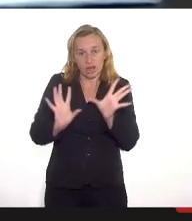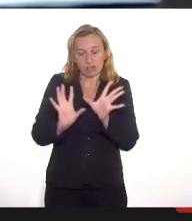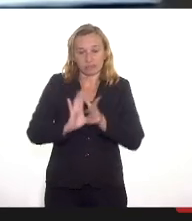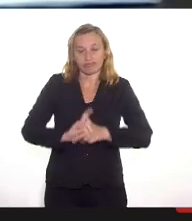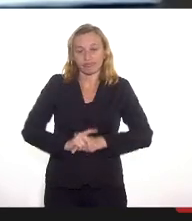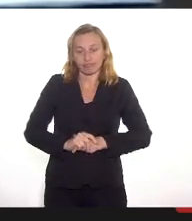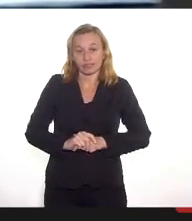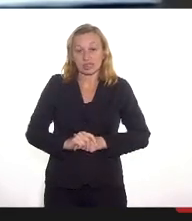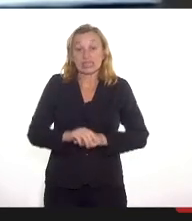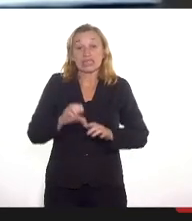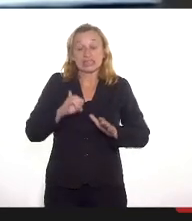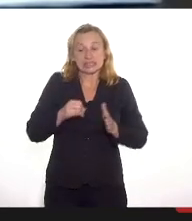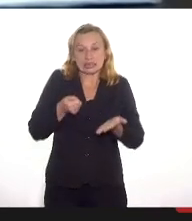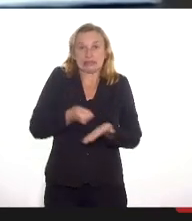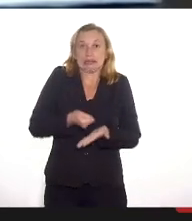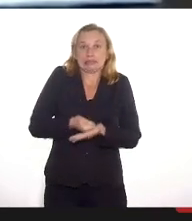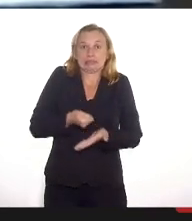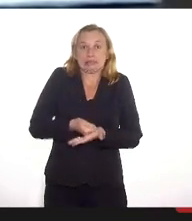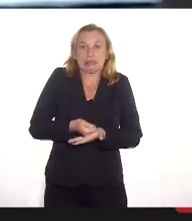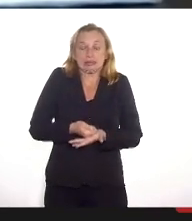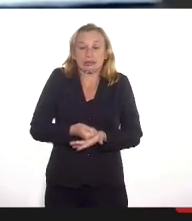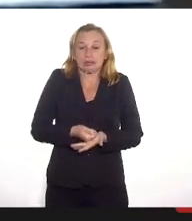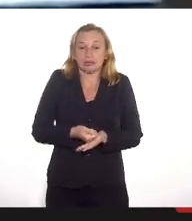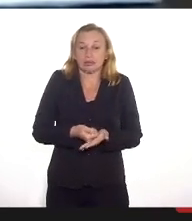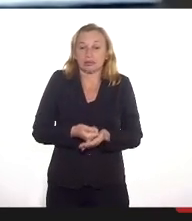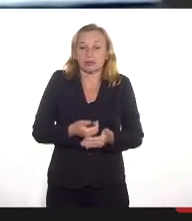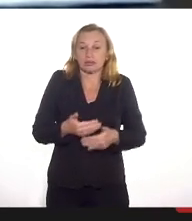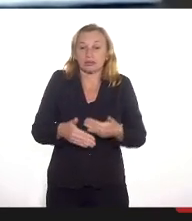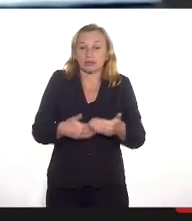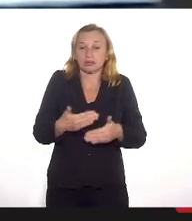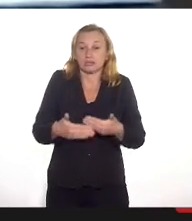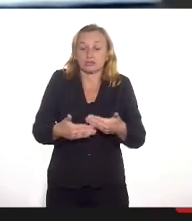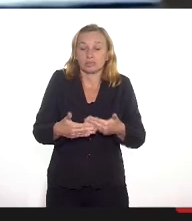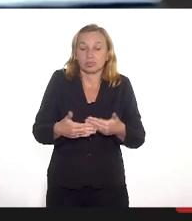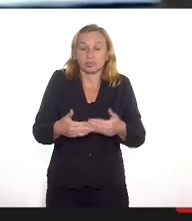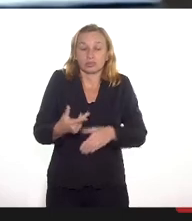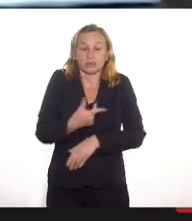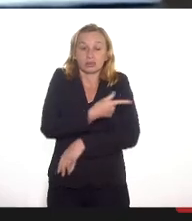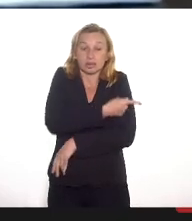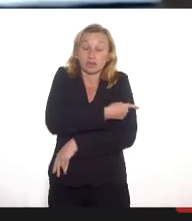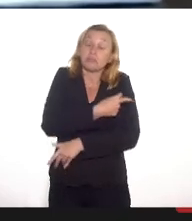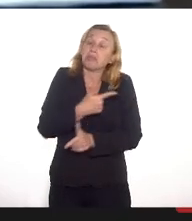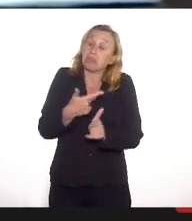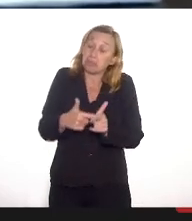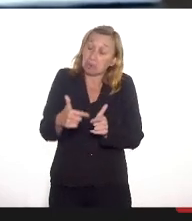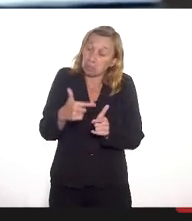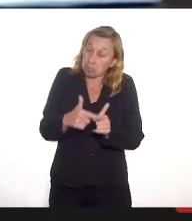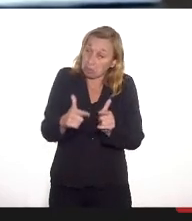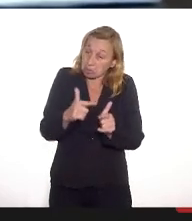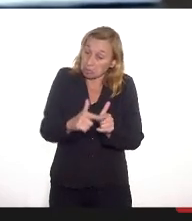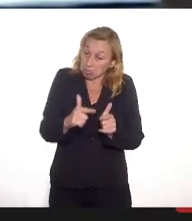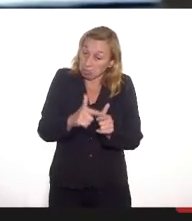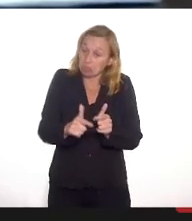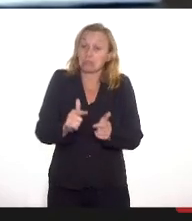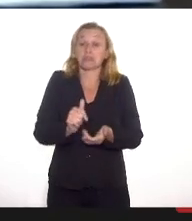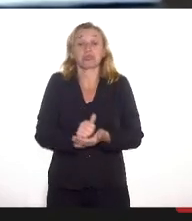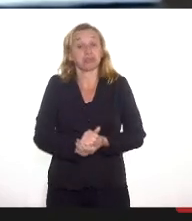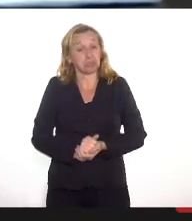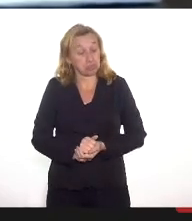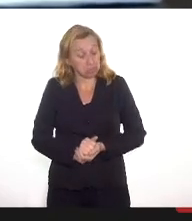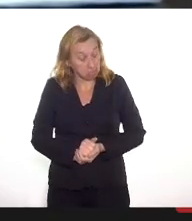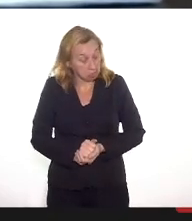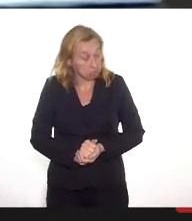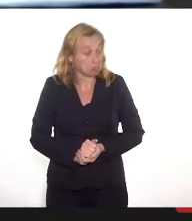são as coisas positivas em relação ao passar situação nós temos problemas e acuidade